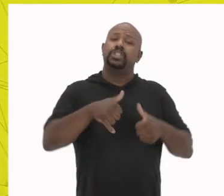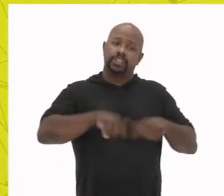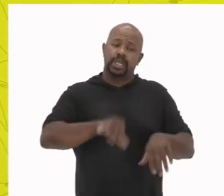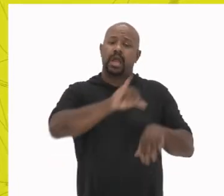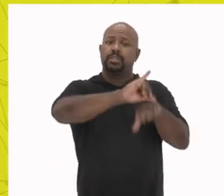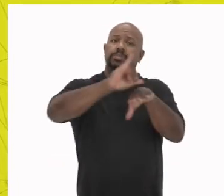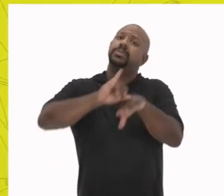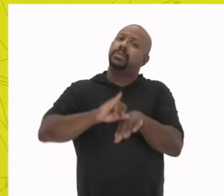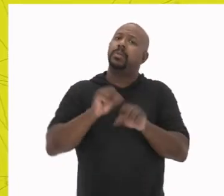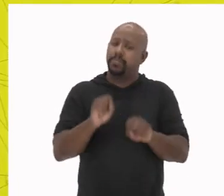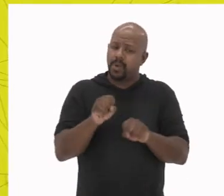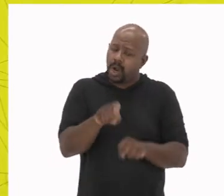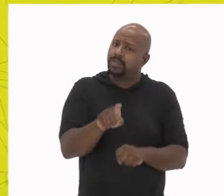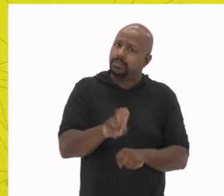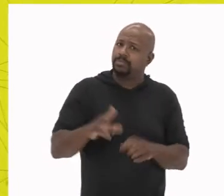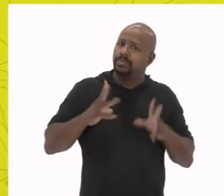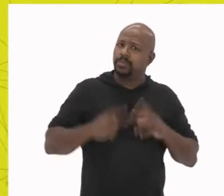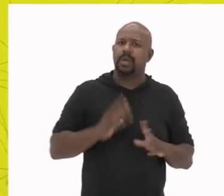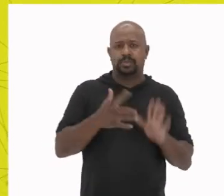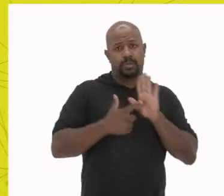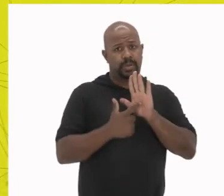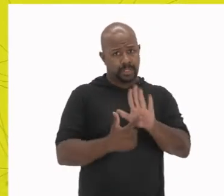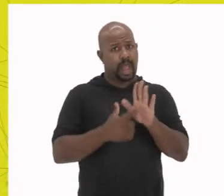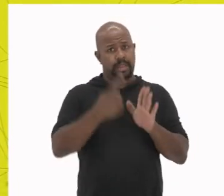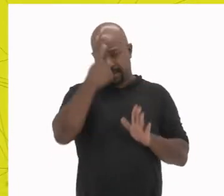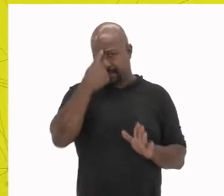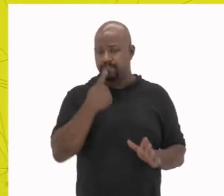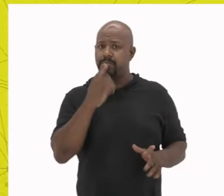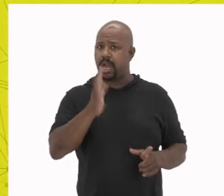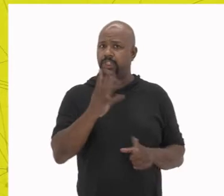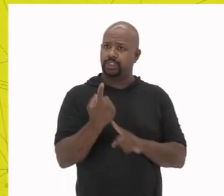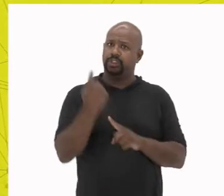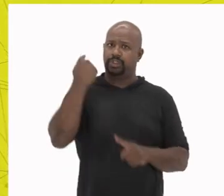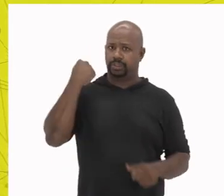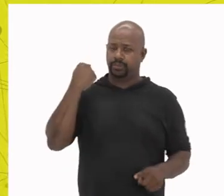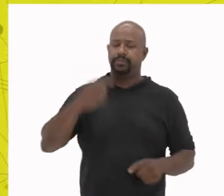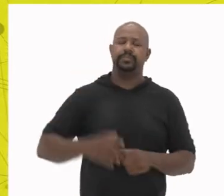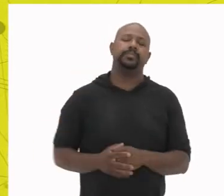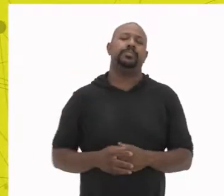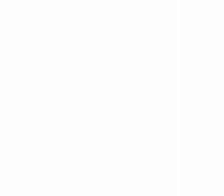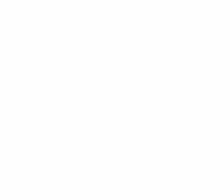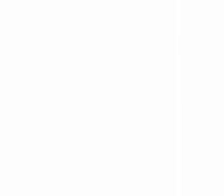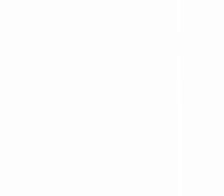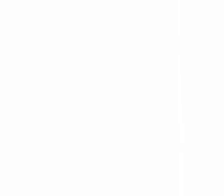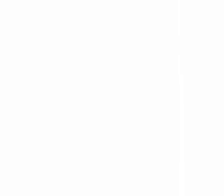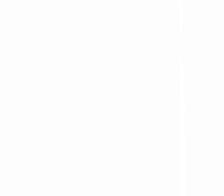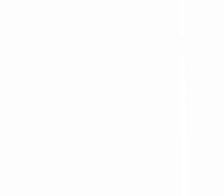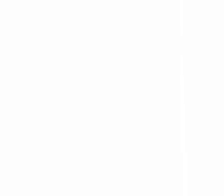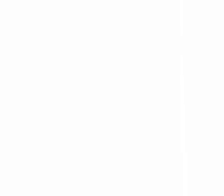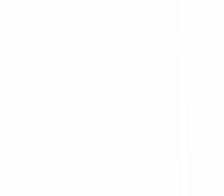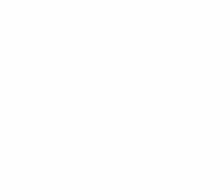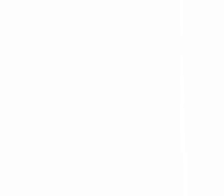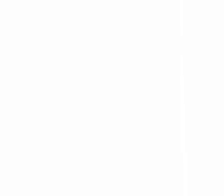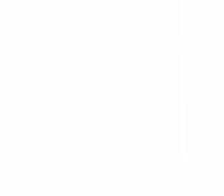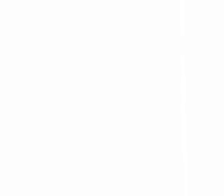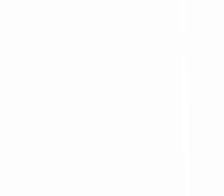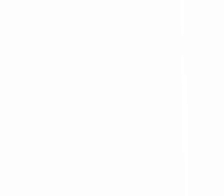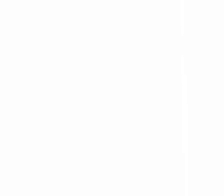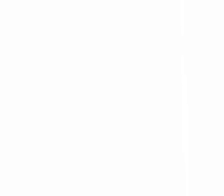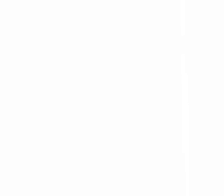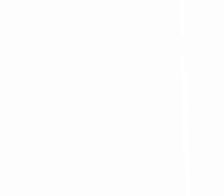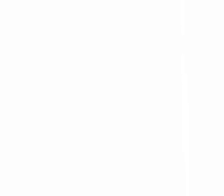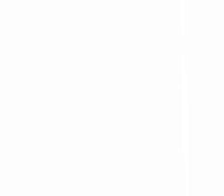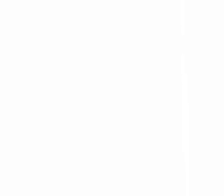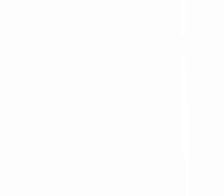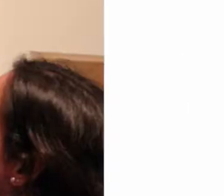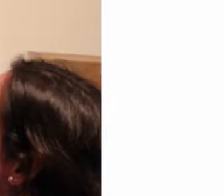acontecer enquanto a obra está em exposição, como mostrado nas imagens apresentadas. A mulher de jaleco branco e luva passa